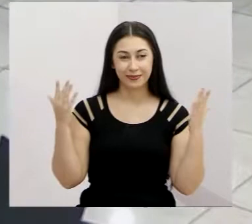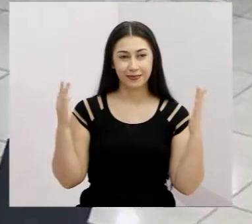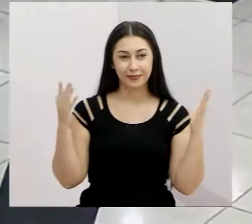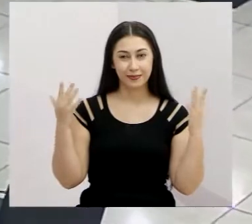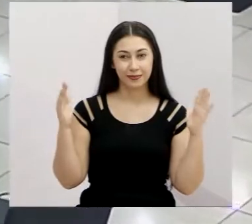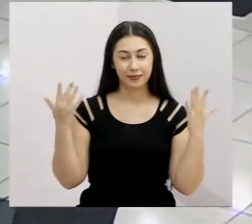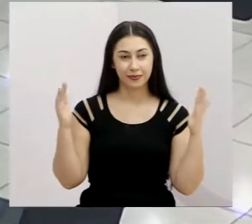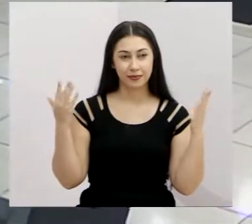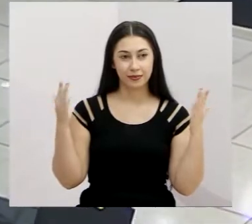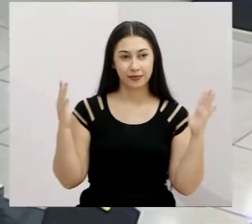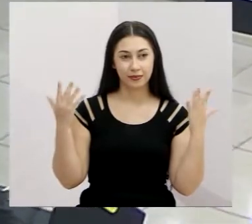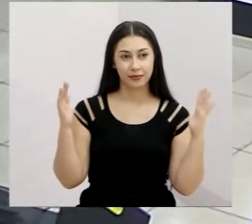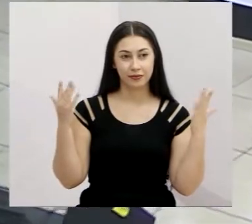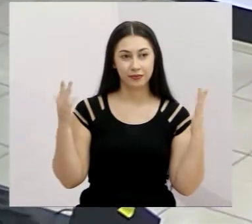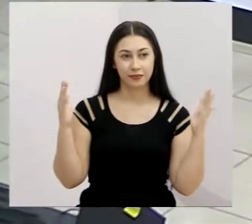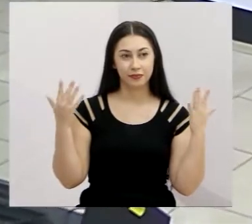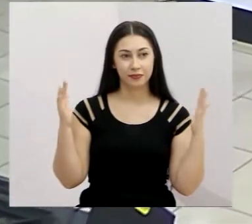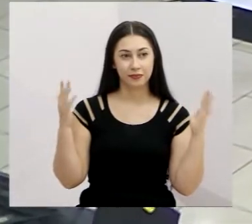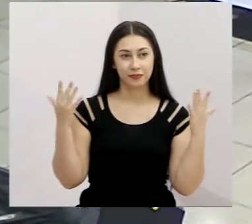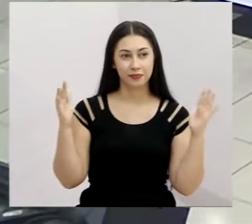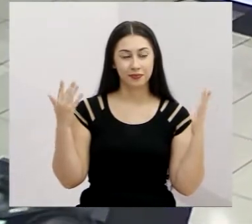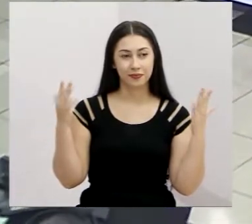E aí